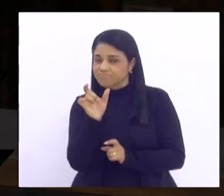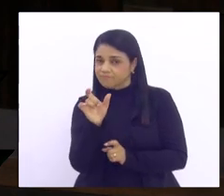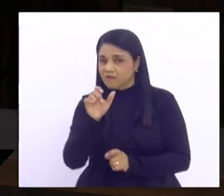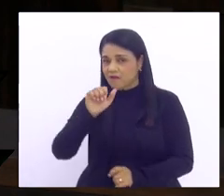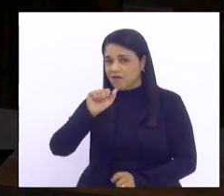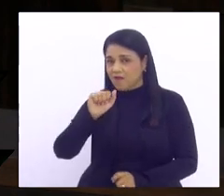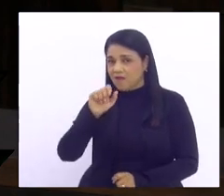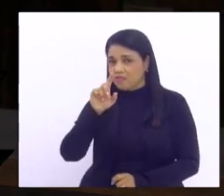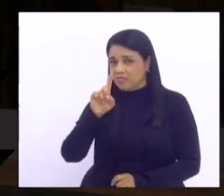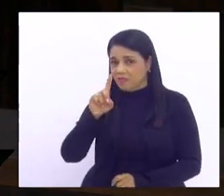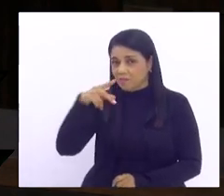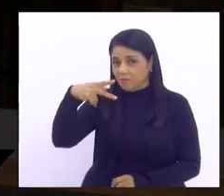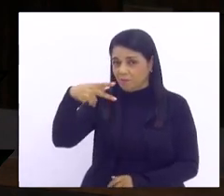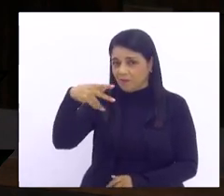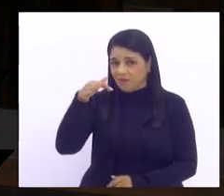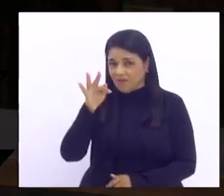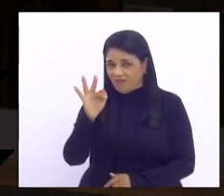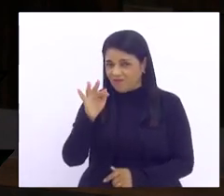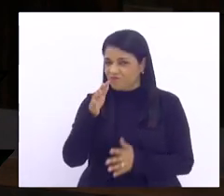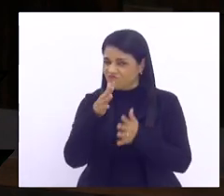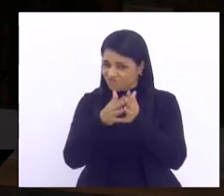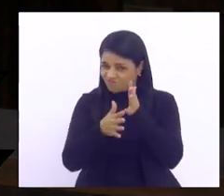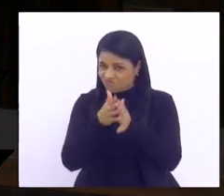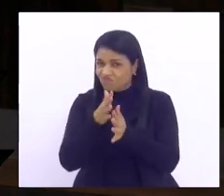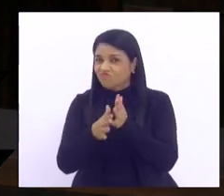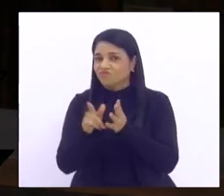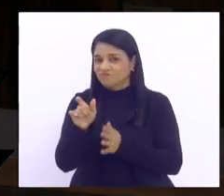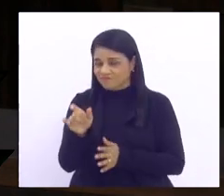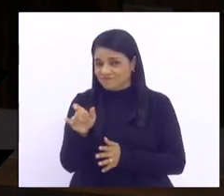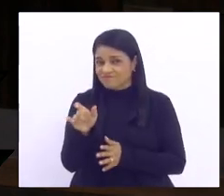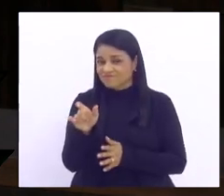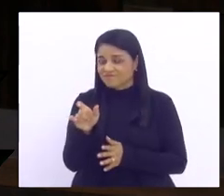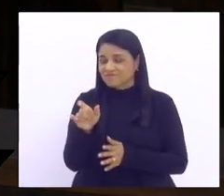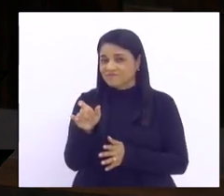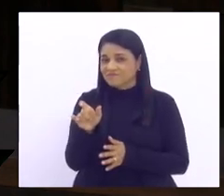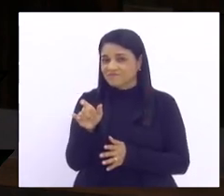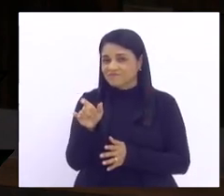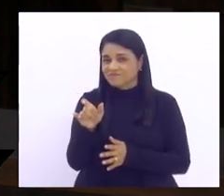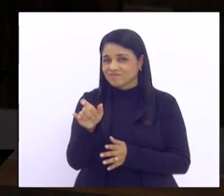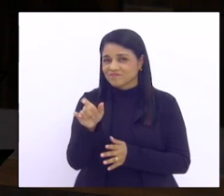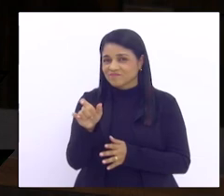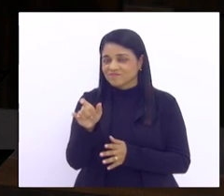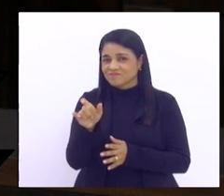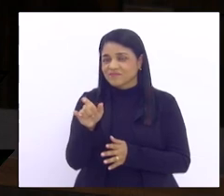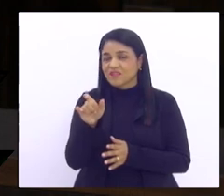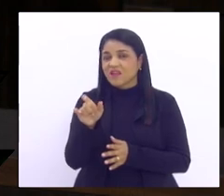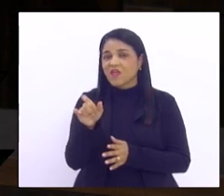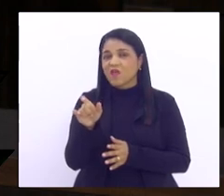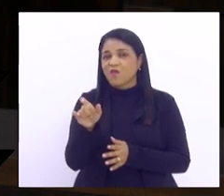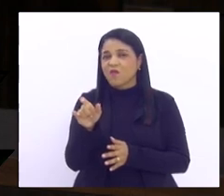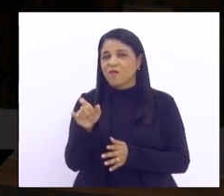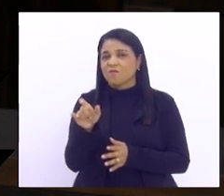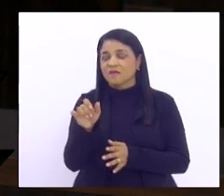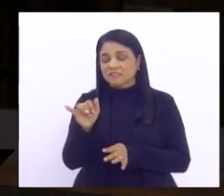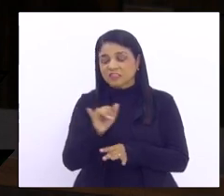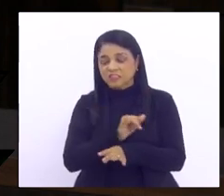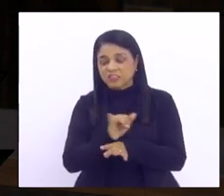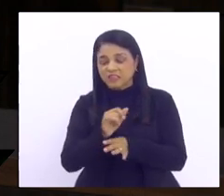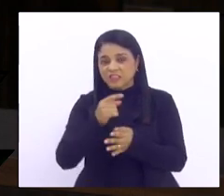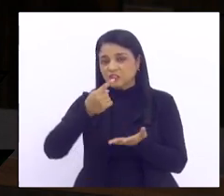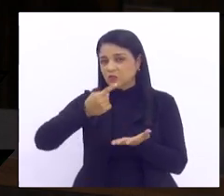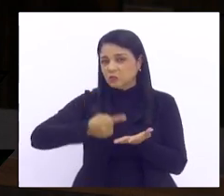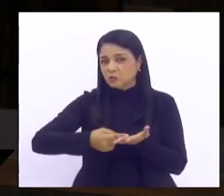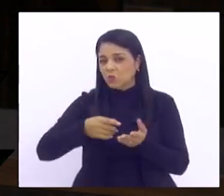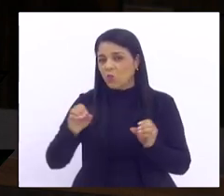quanto complicada, é uma arguição de descumprimento de preceito